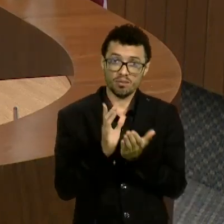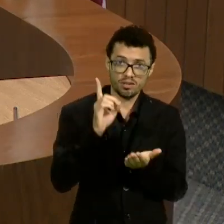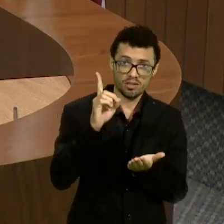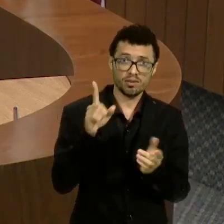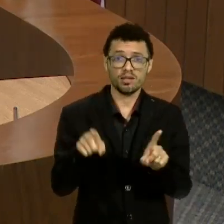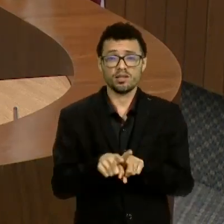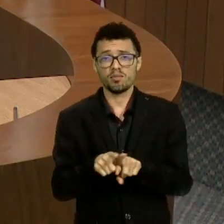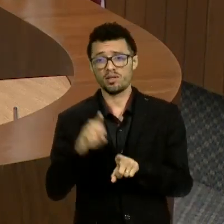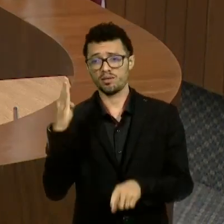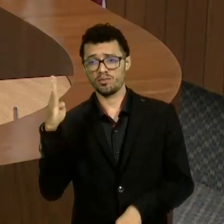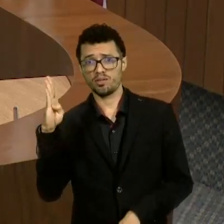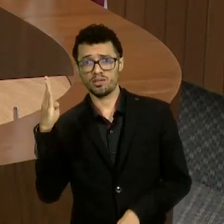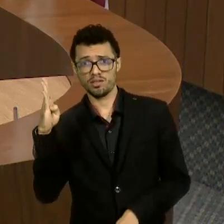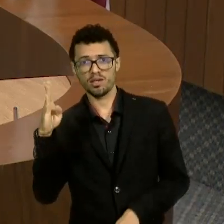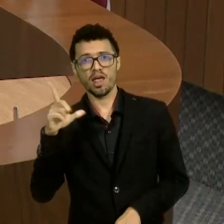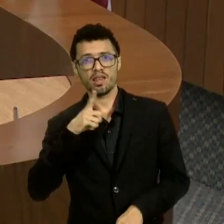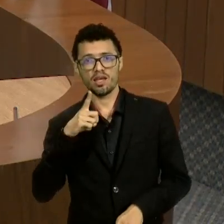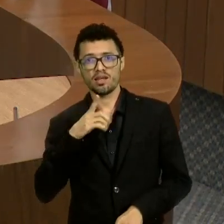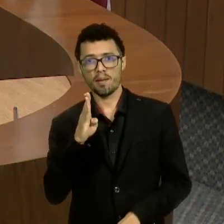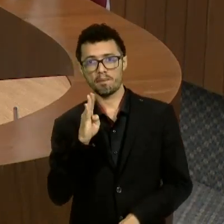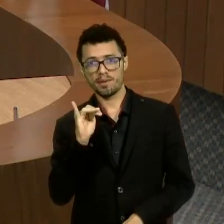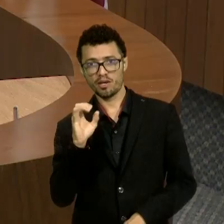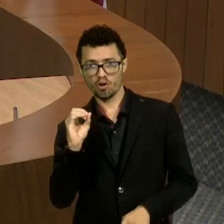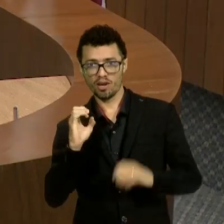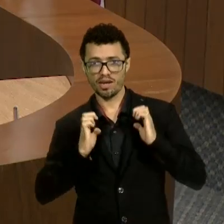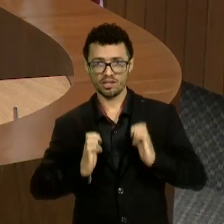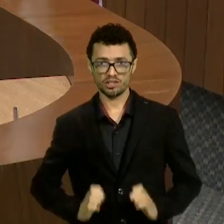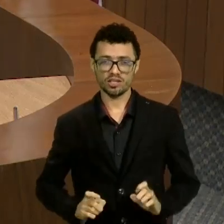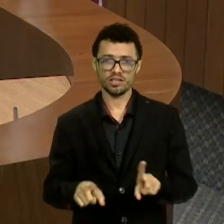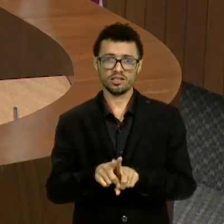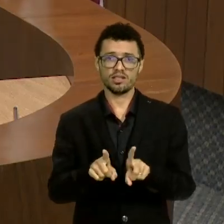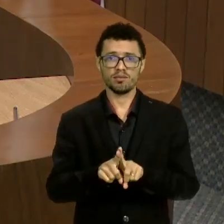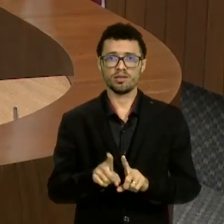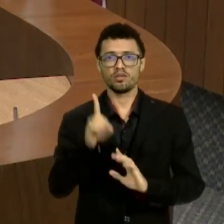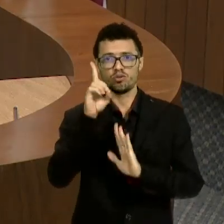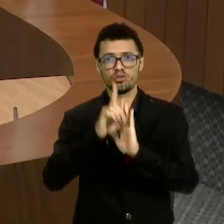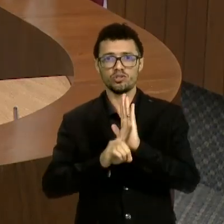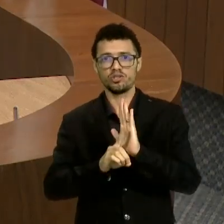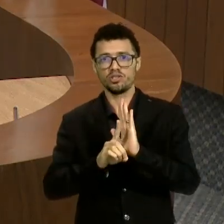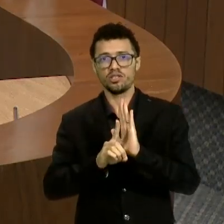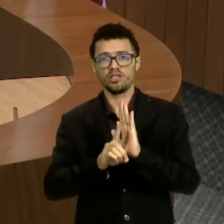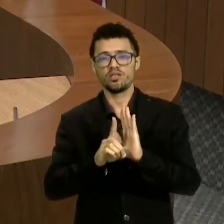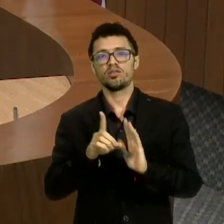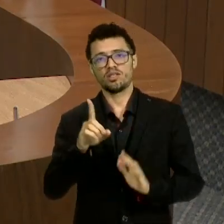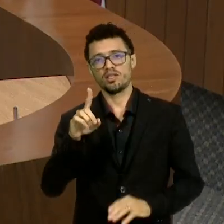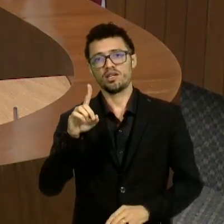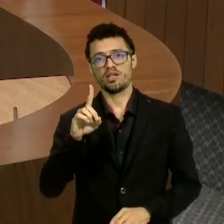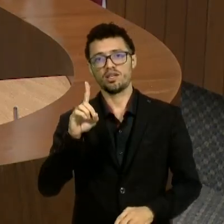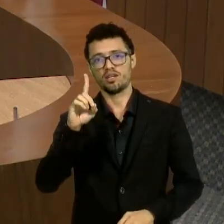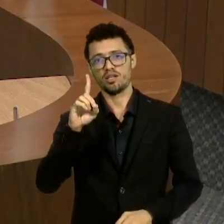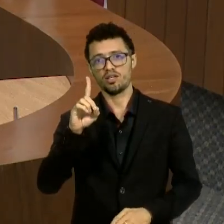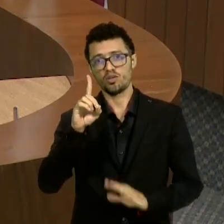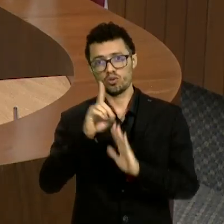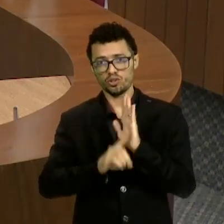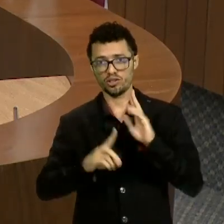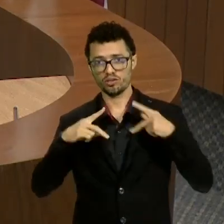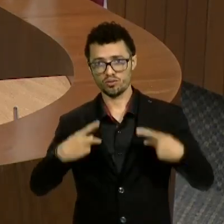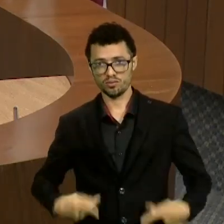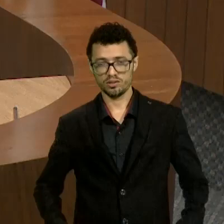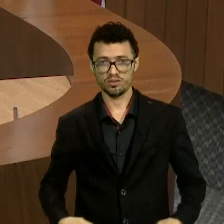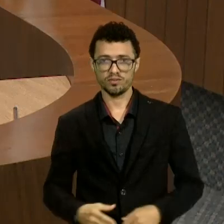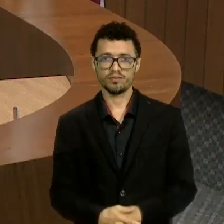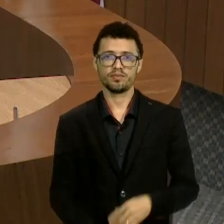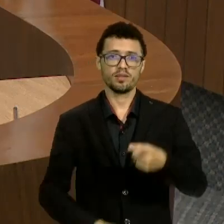bioética e no direito Direitos Humanos primeiro na teologia